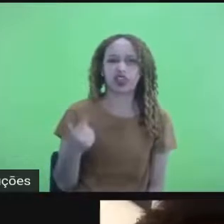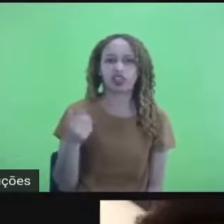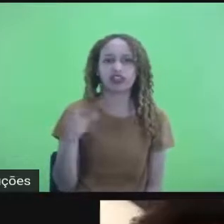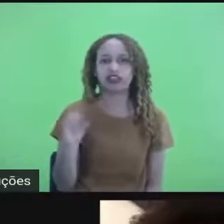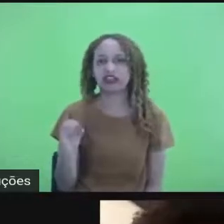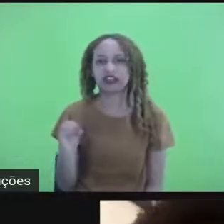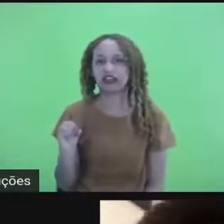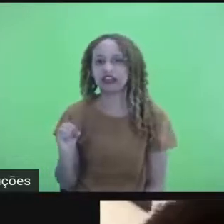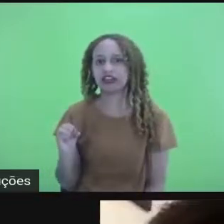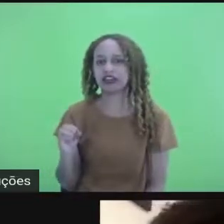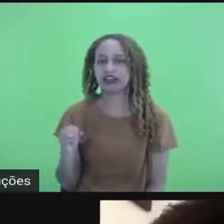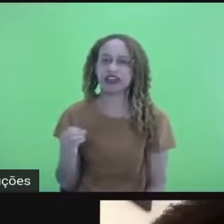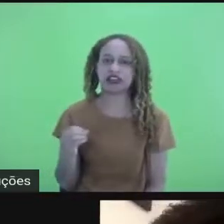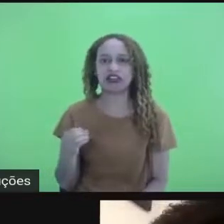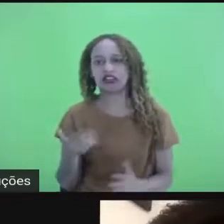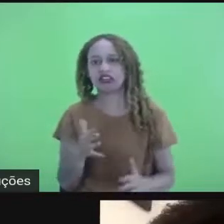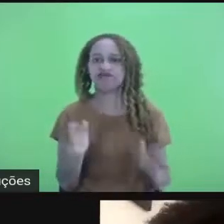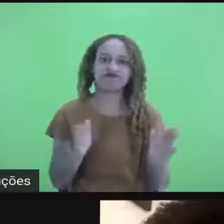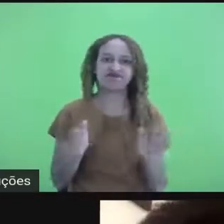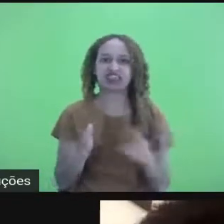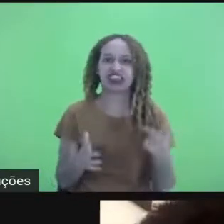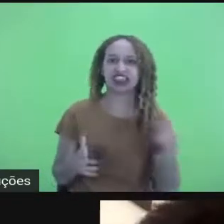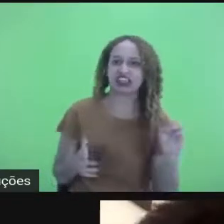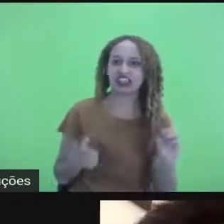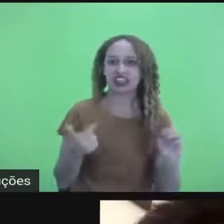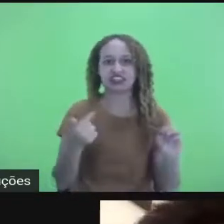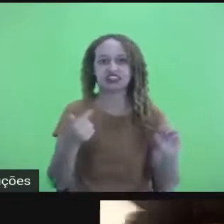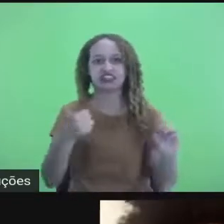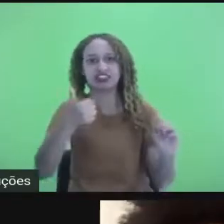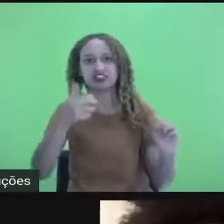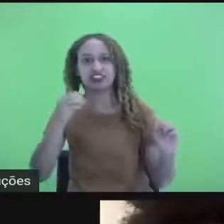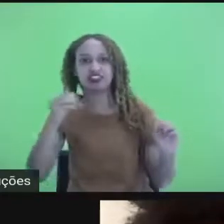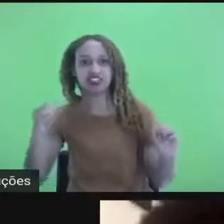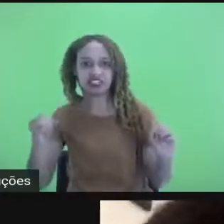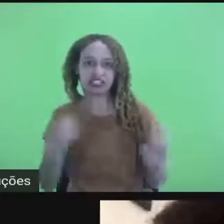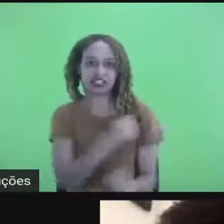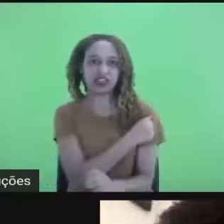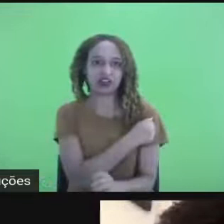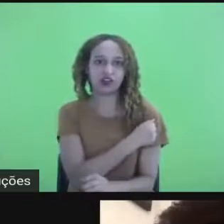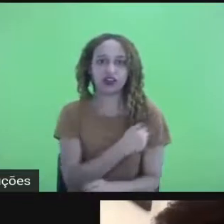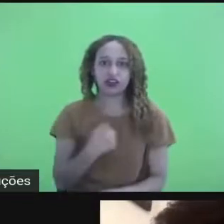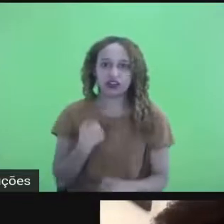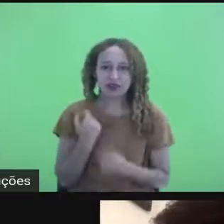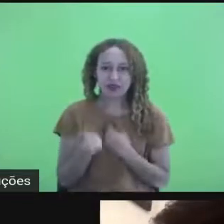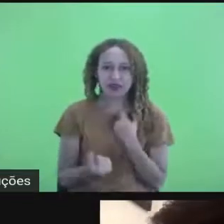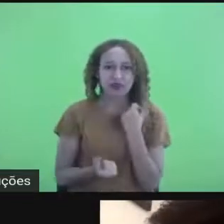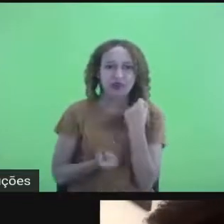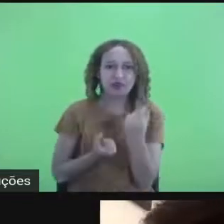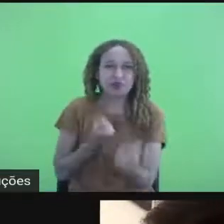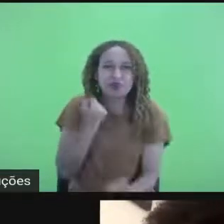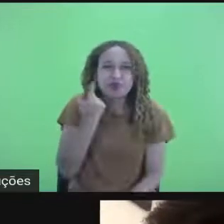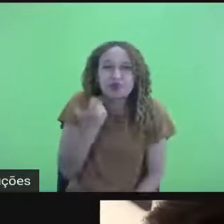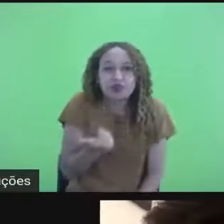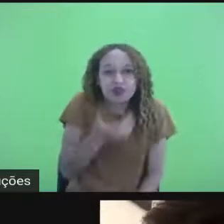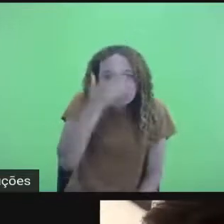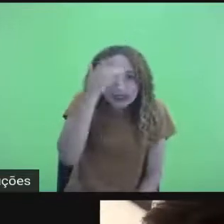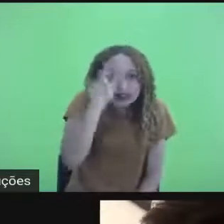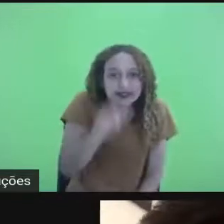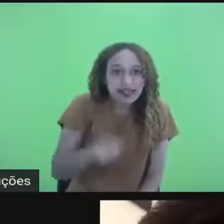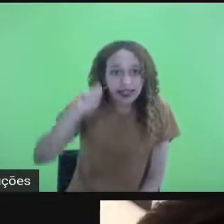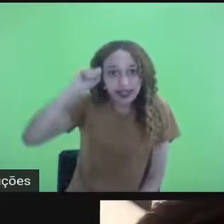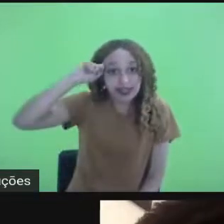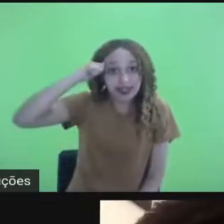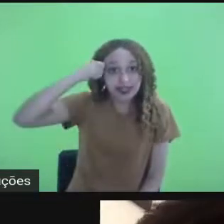entre 70 e 100 alunos, e eu era uma das poucas figuras negras que se via naquele espaço, isso porque era uma faculdade